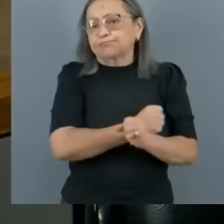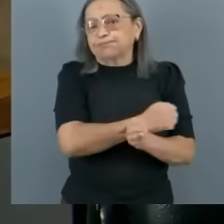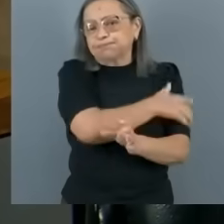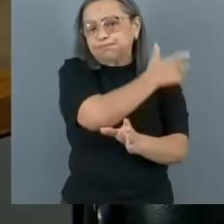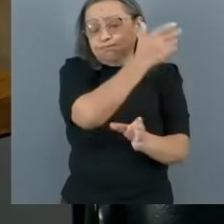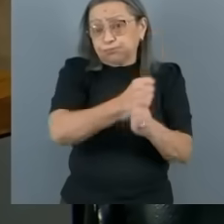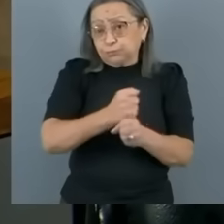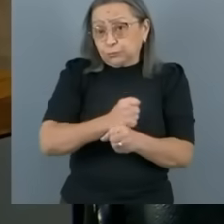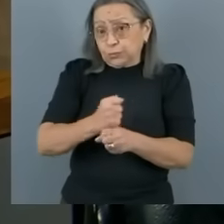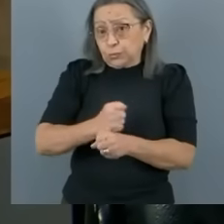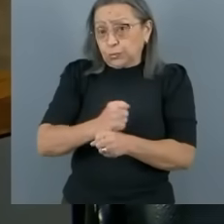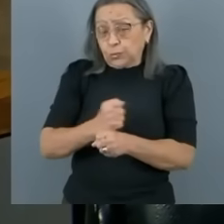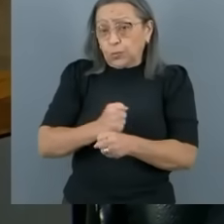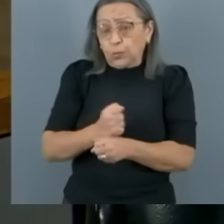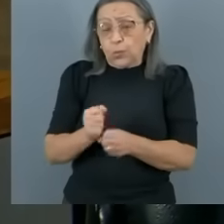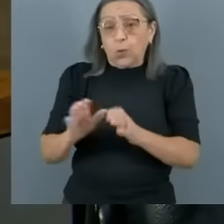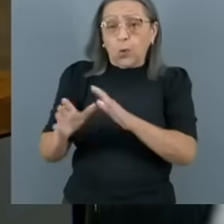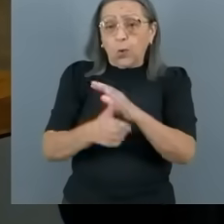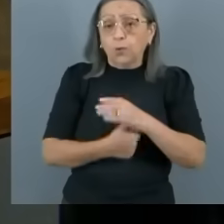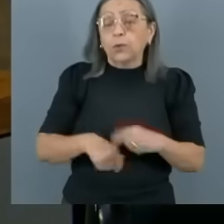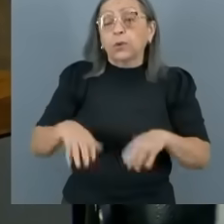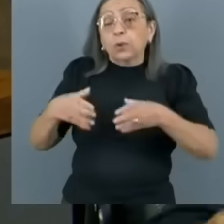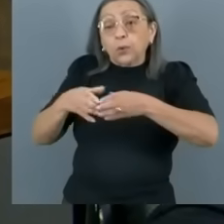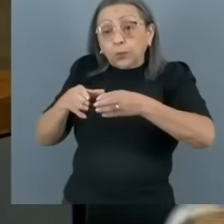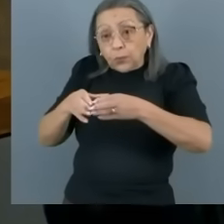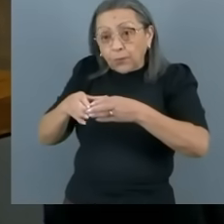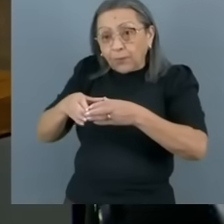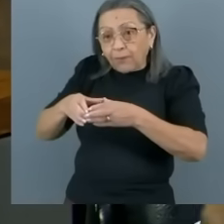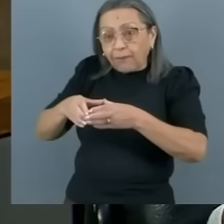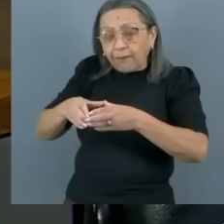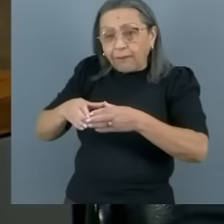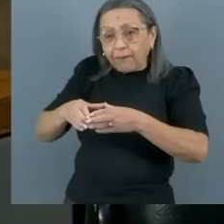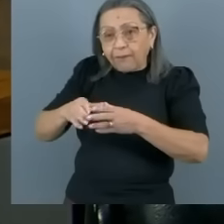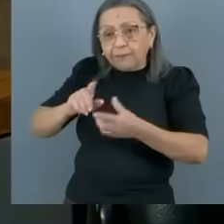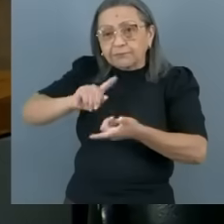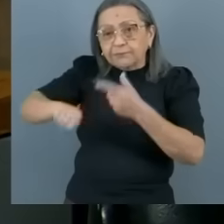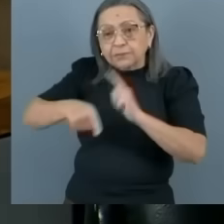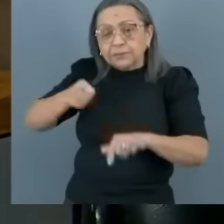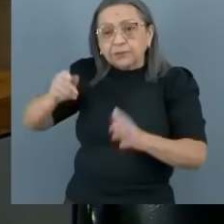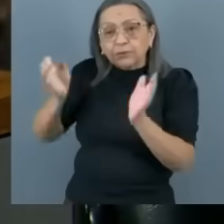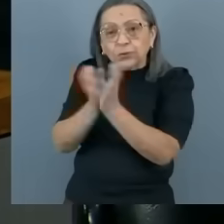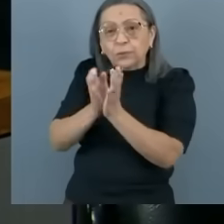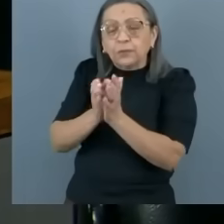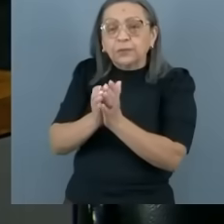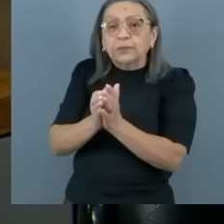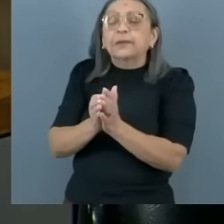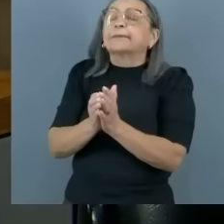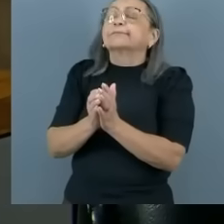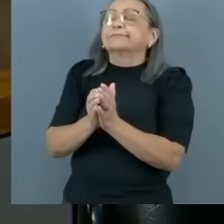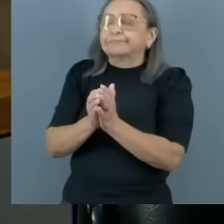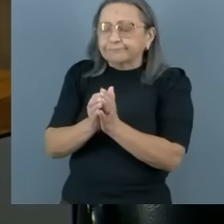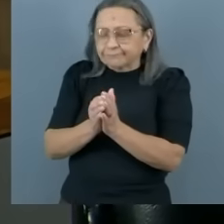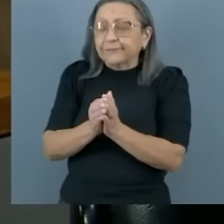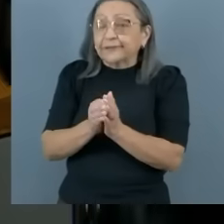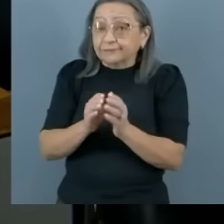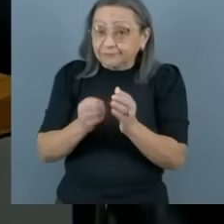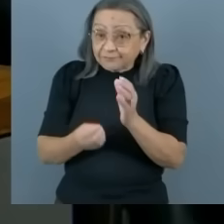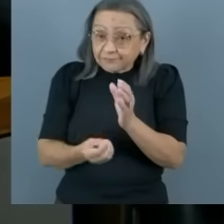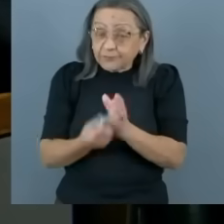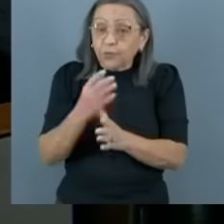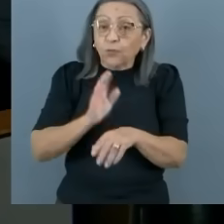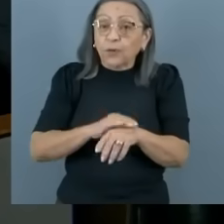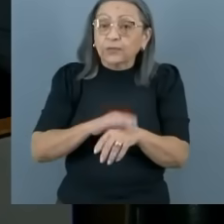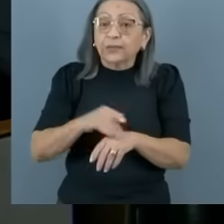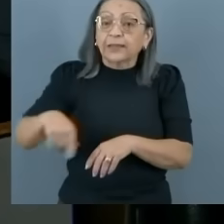a quadrilha se instalou com a conivência e cumplicidade daqueles que aqui vieram e foram defendidos